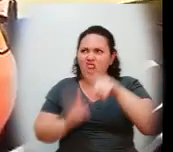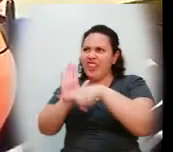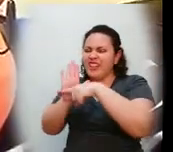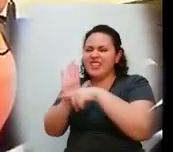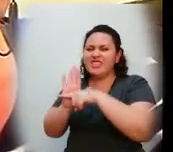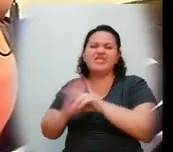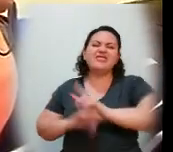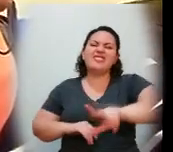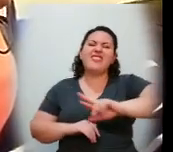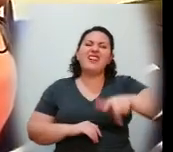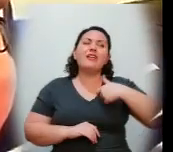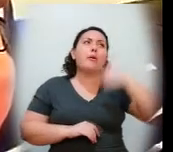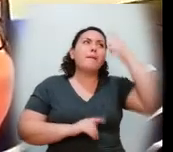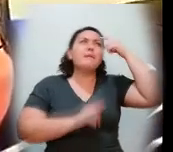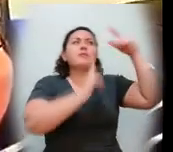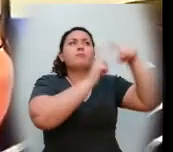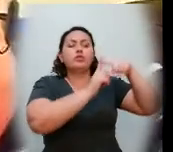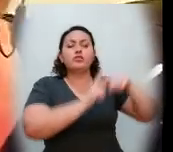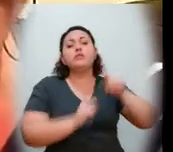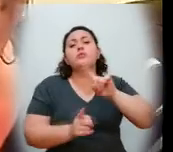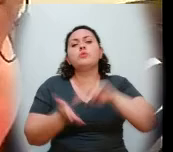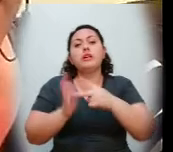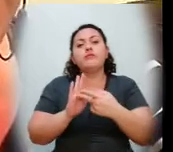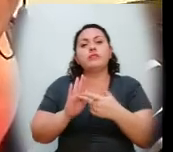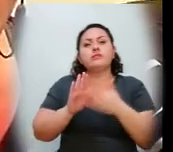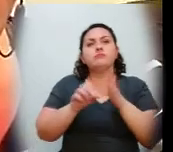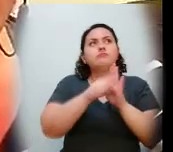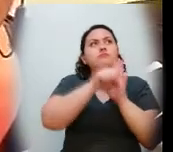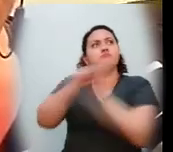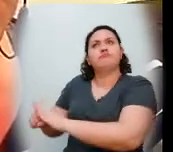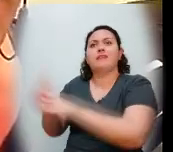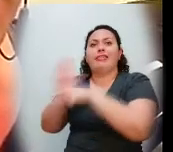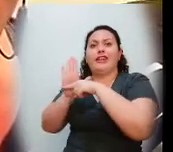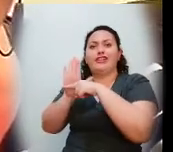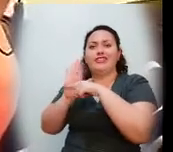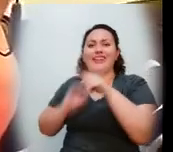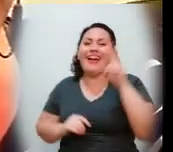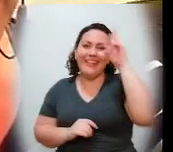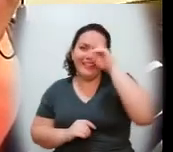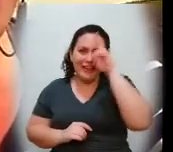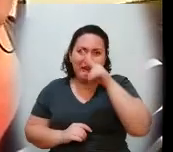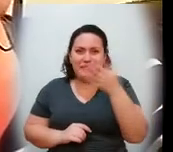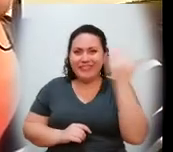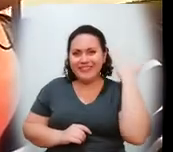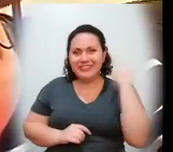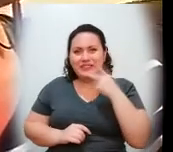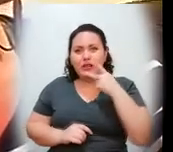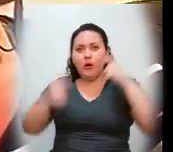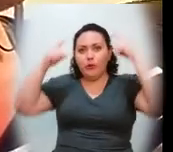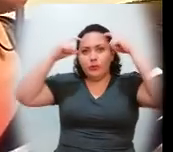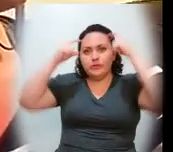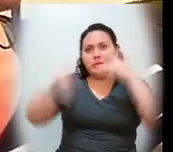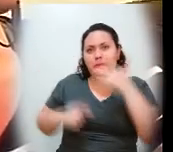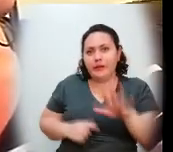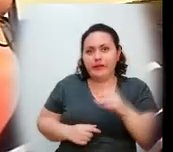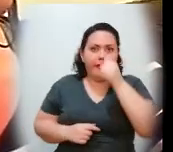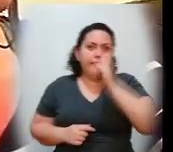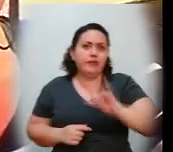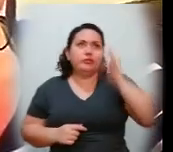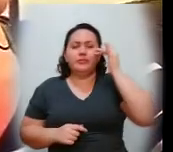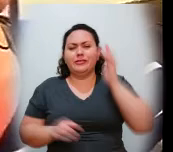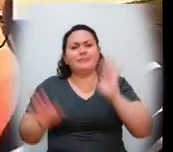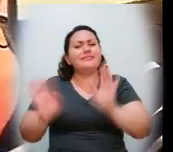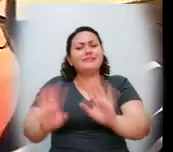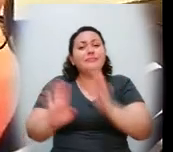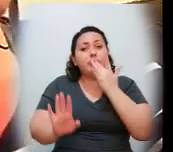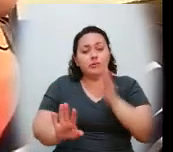tentando excluir eles no sentido de eu não vou pensar nisso, porque daí a gente lembra do urso branco, do elefante branco, né? Uhum. De poder Uhum. entender que aquele pensamento tá